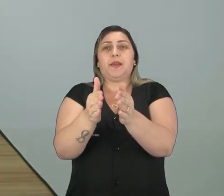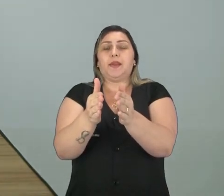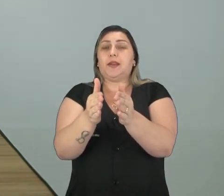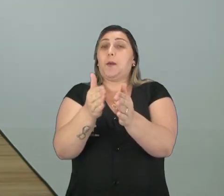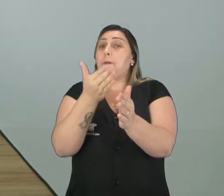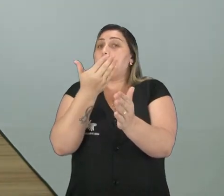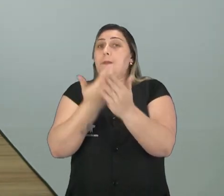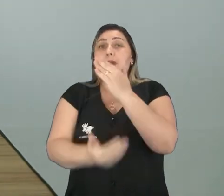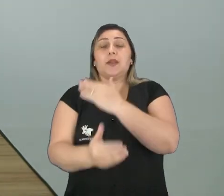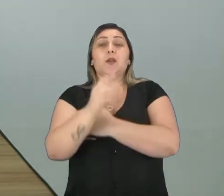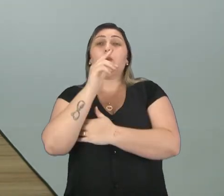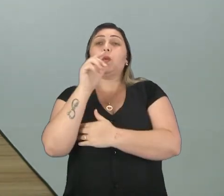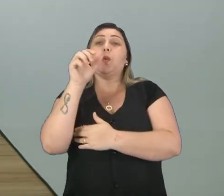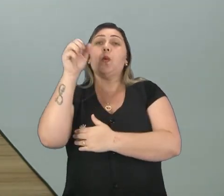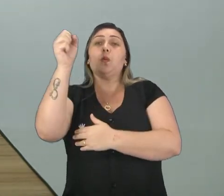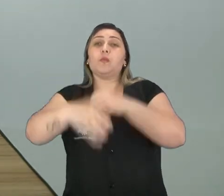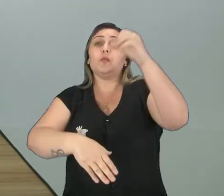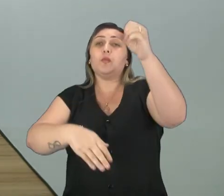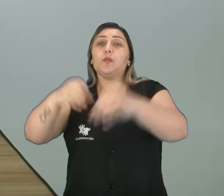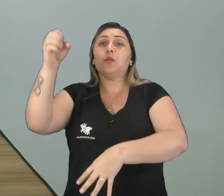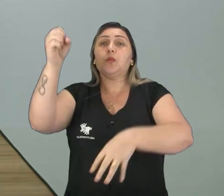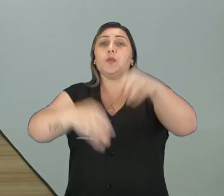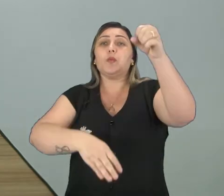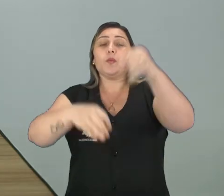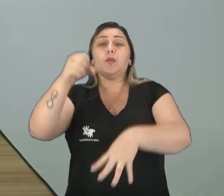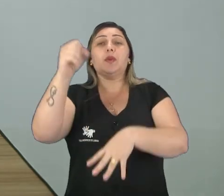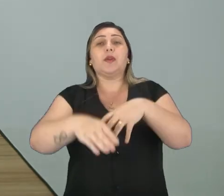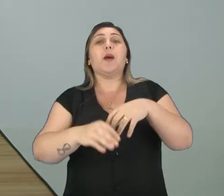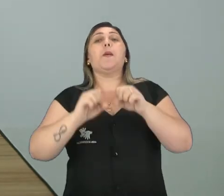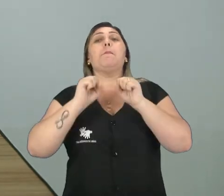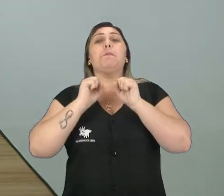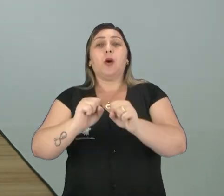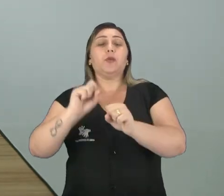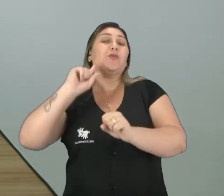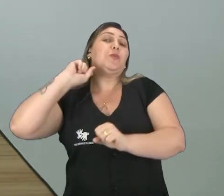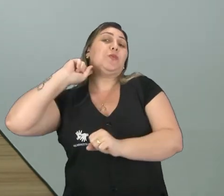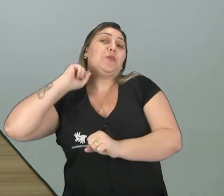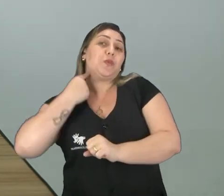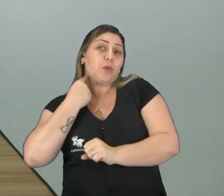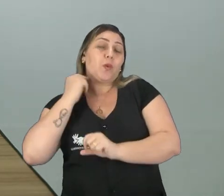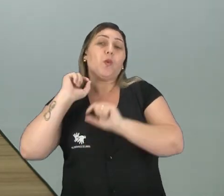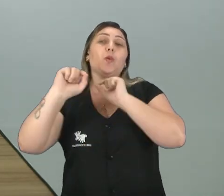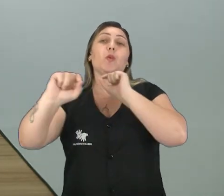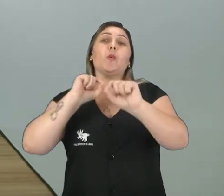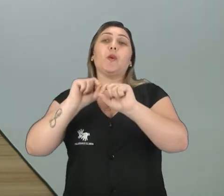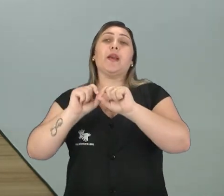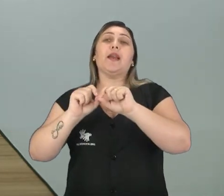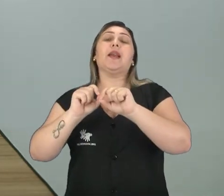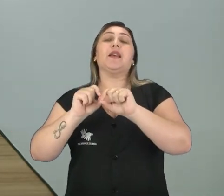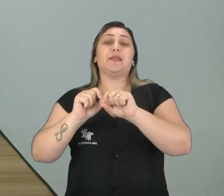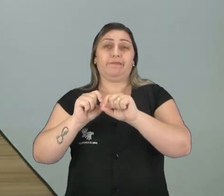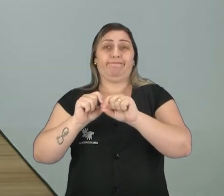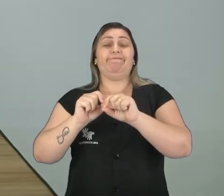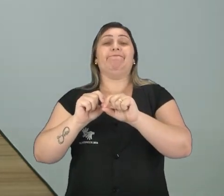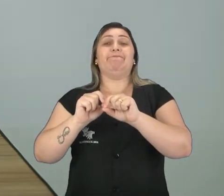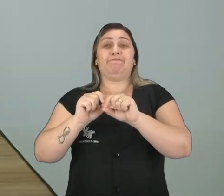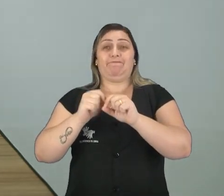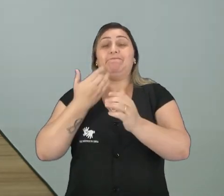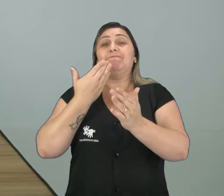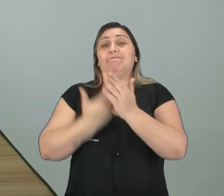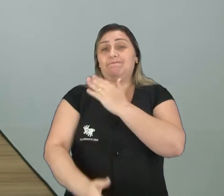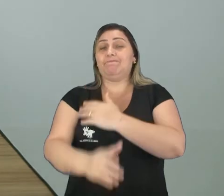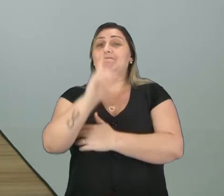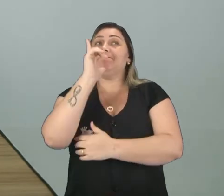não desperdiçando lixo, porque isso pode ocasionar o quê? Ao desgaste